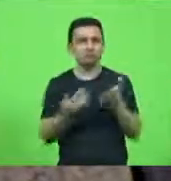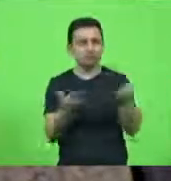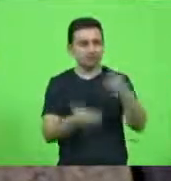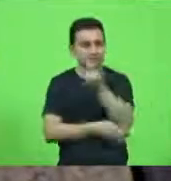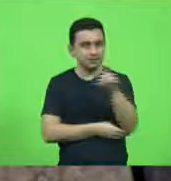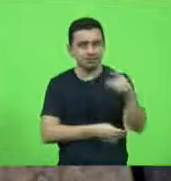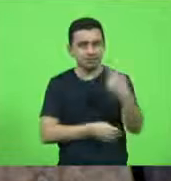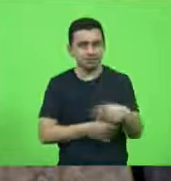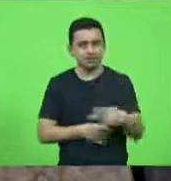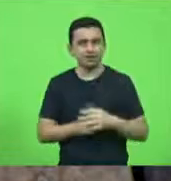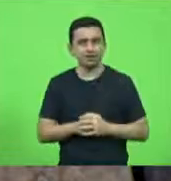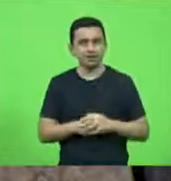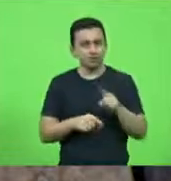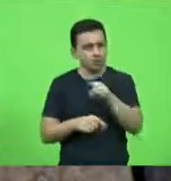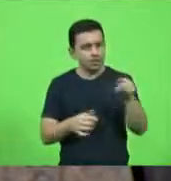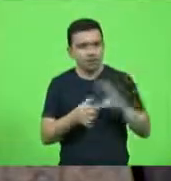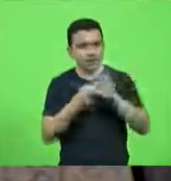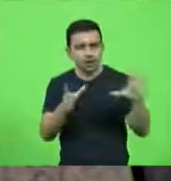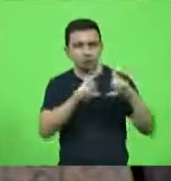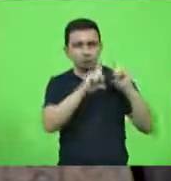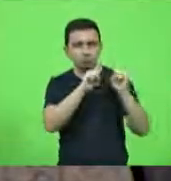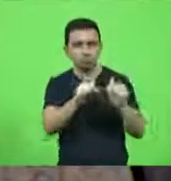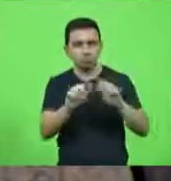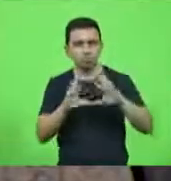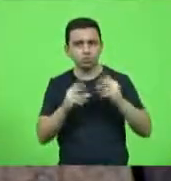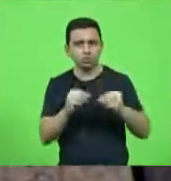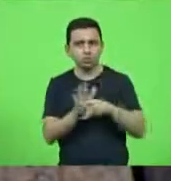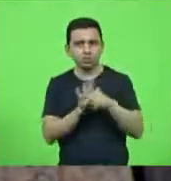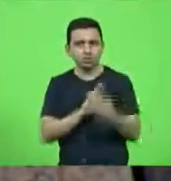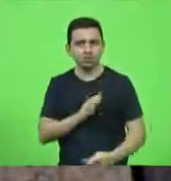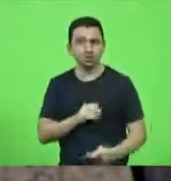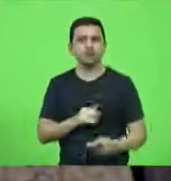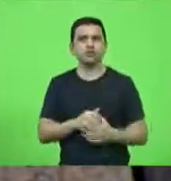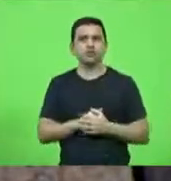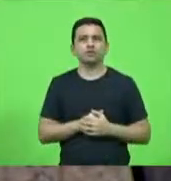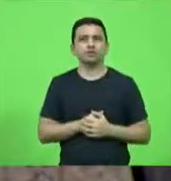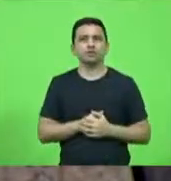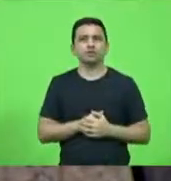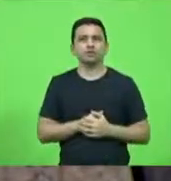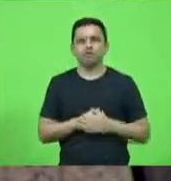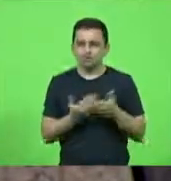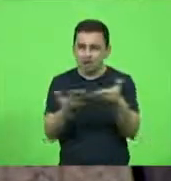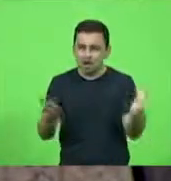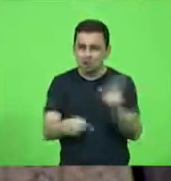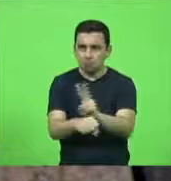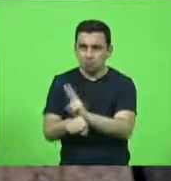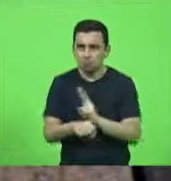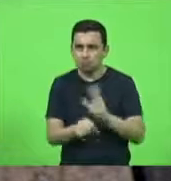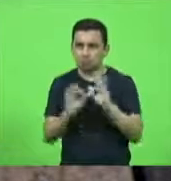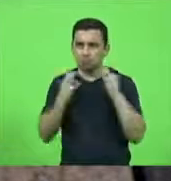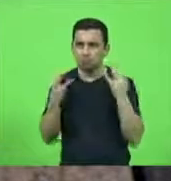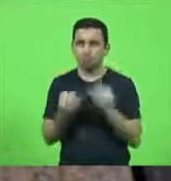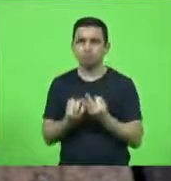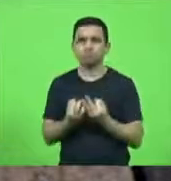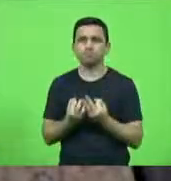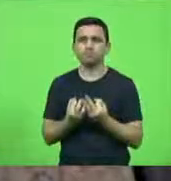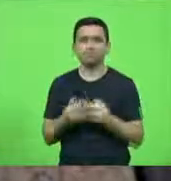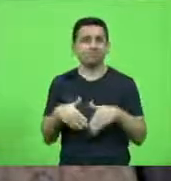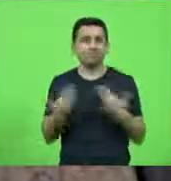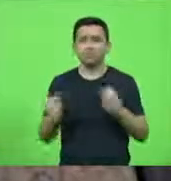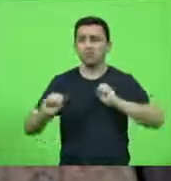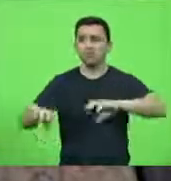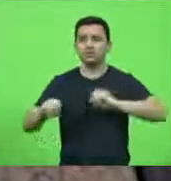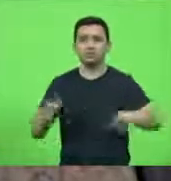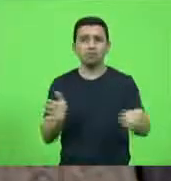casa, aos liberais e conservadores da casa, àqueles que se dizem protetores da família. Ora, a educação tem a ver com